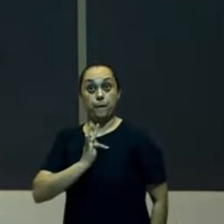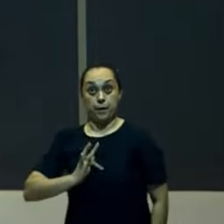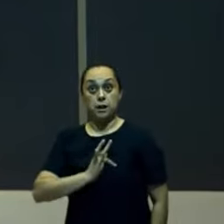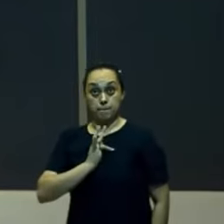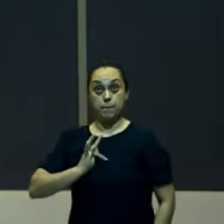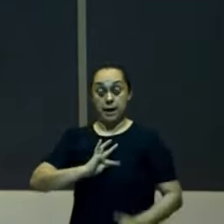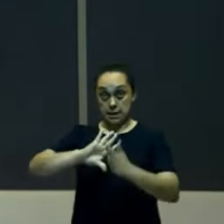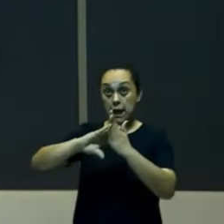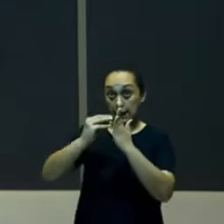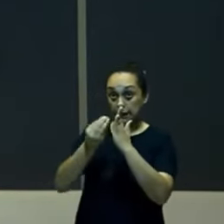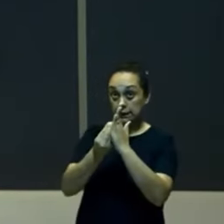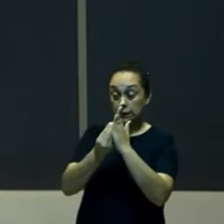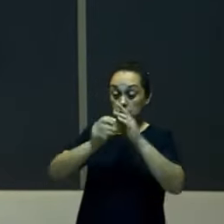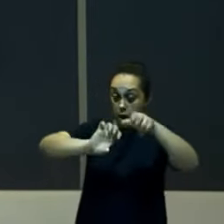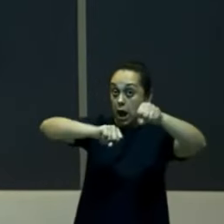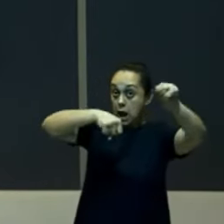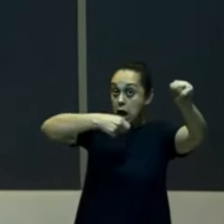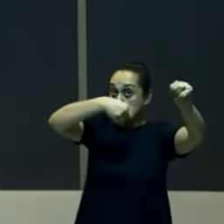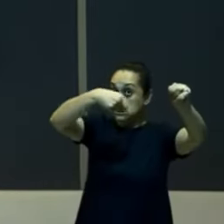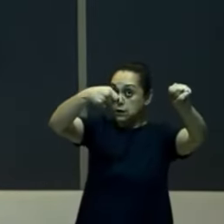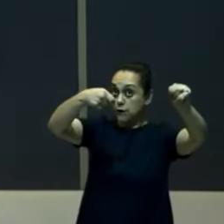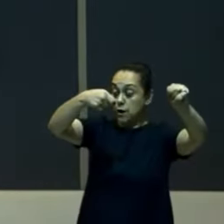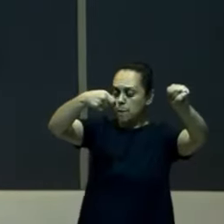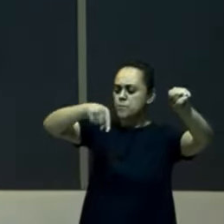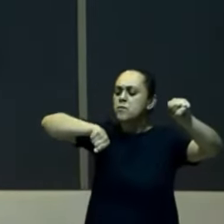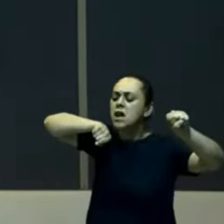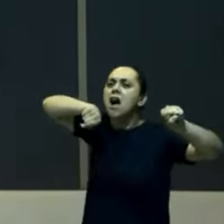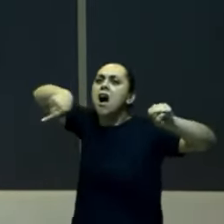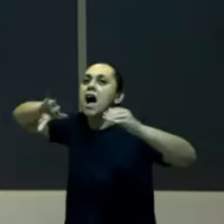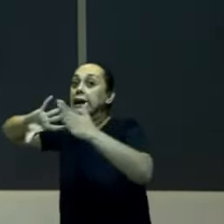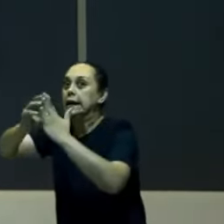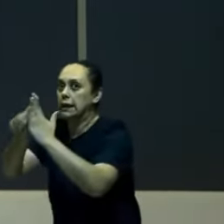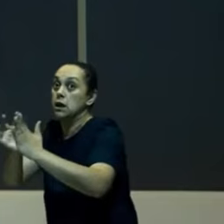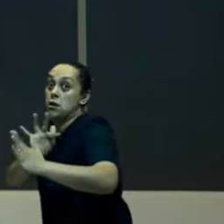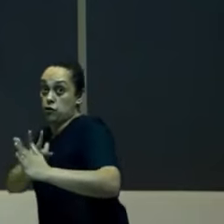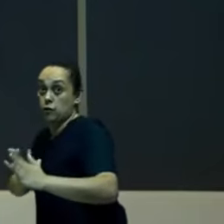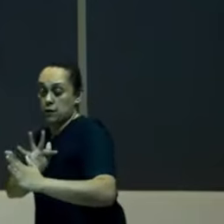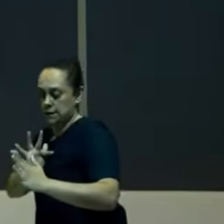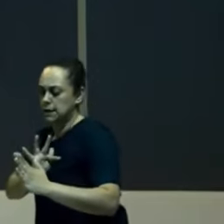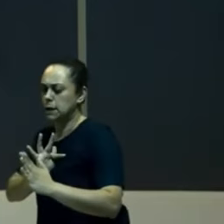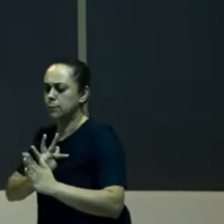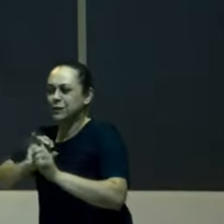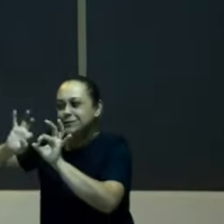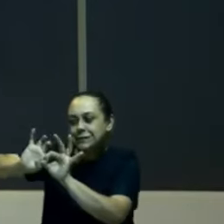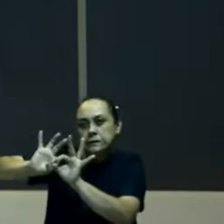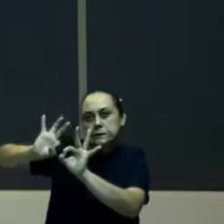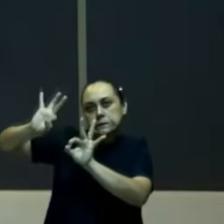Sabemos que Filipos estava muito distante da onde Paulo estava